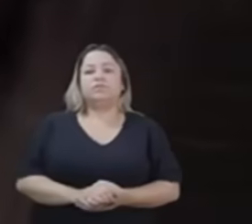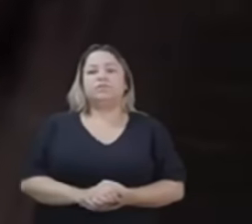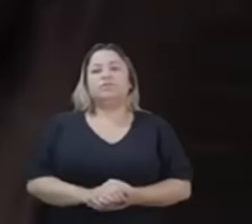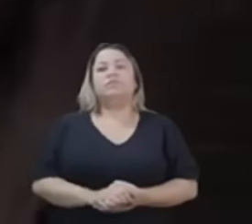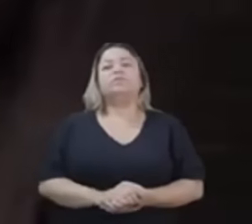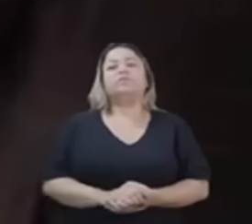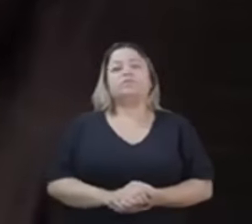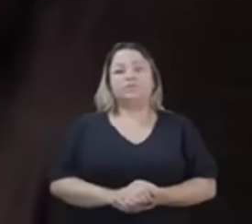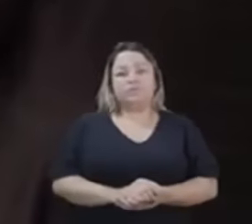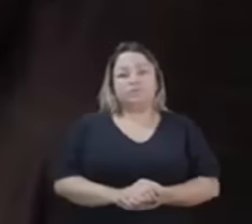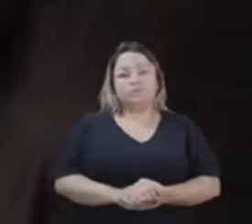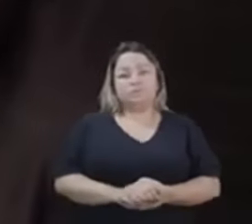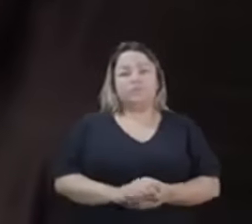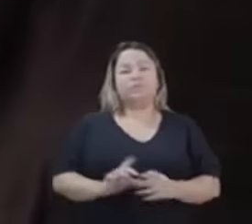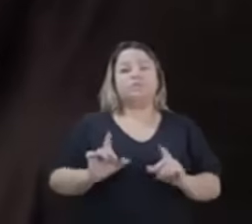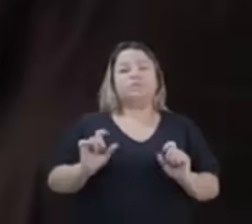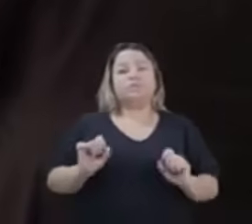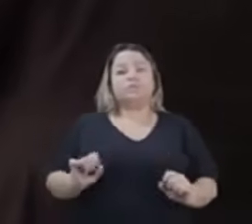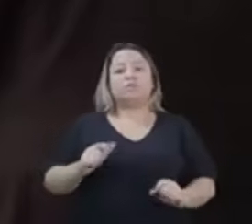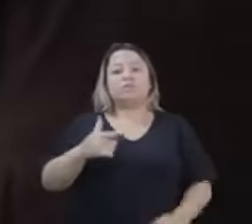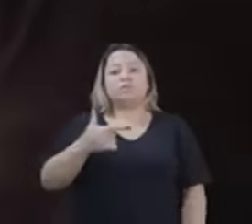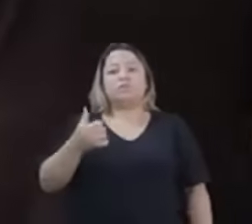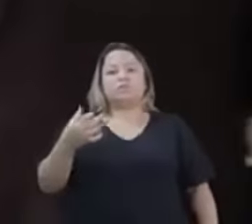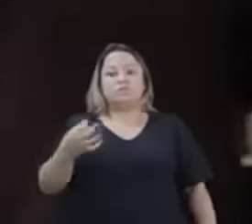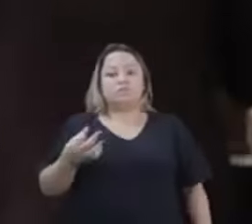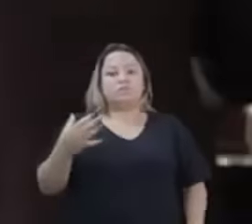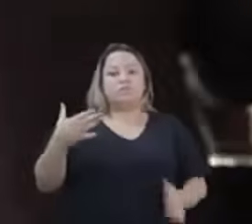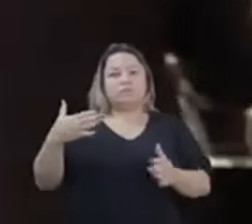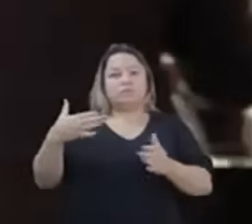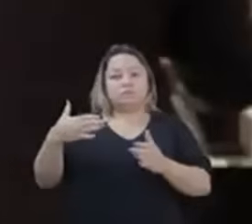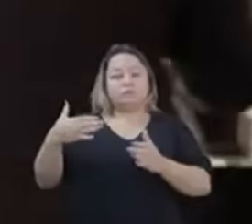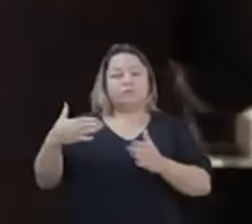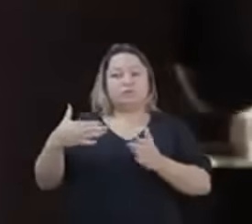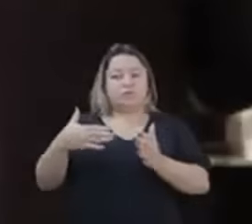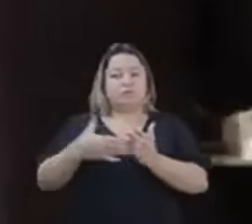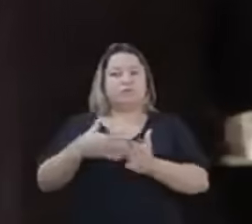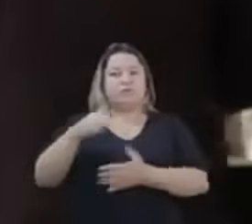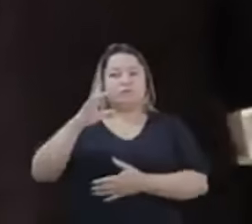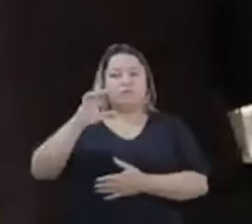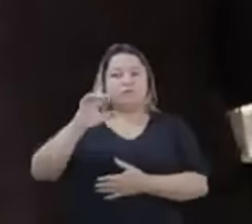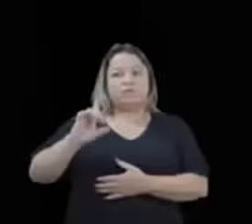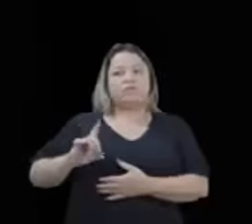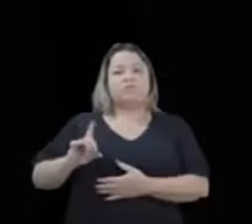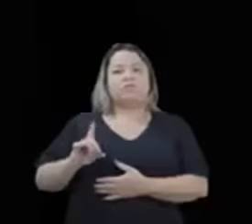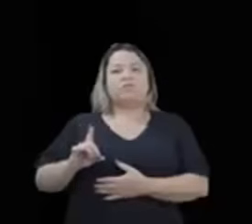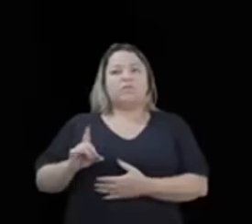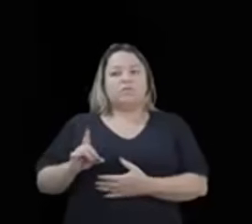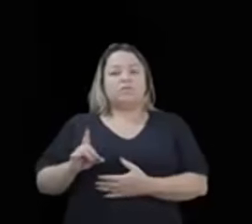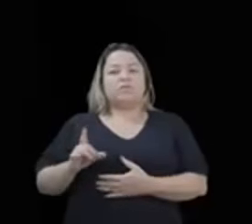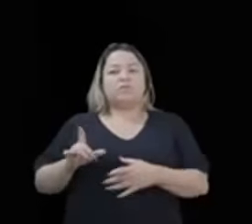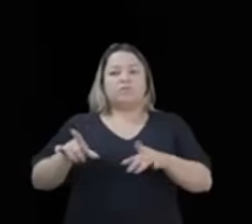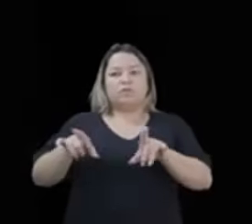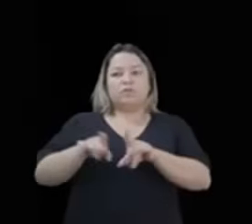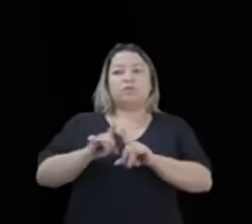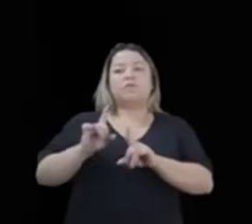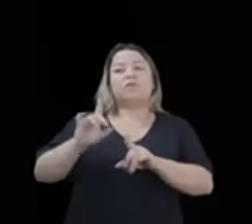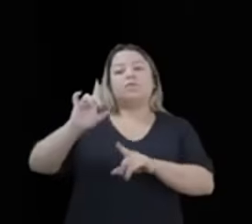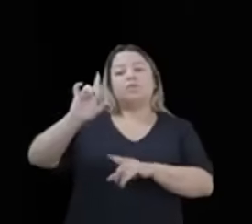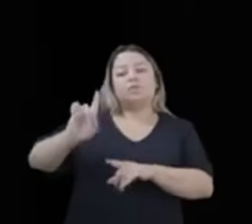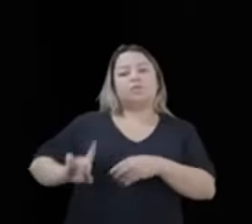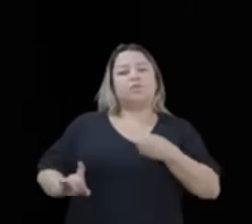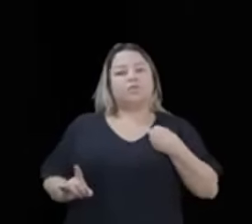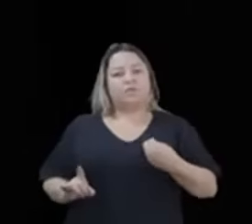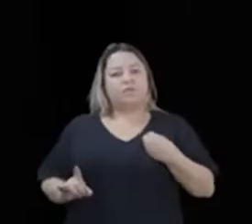Essas cenas, após 26, até por direito ao descanso e por direito ao